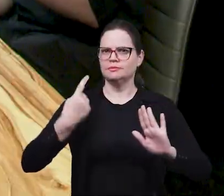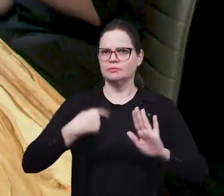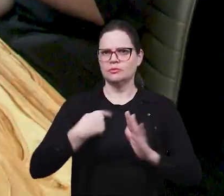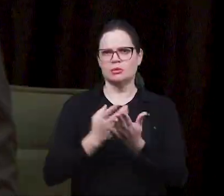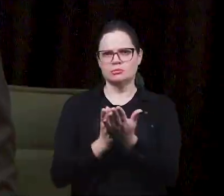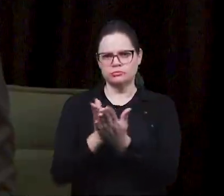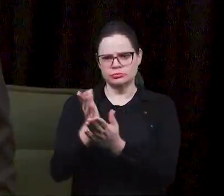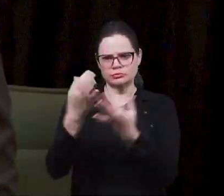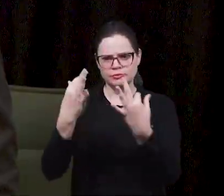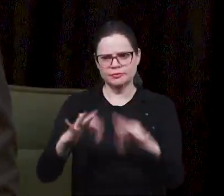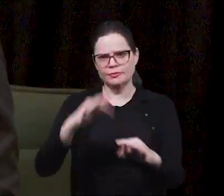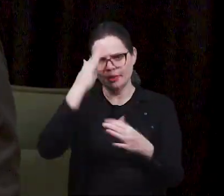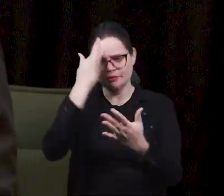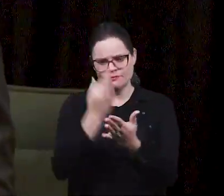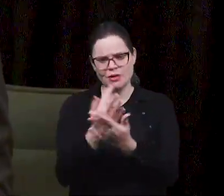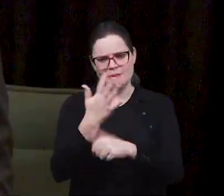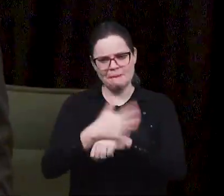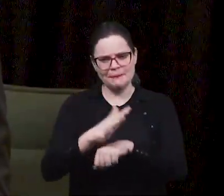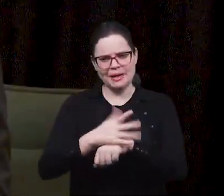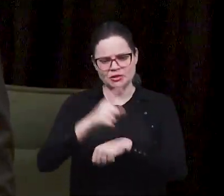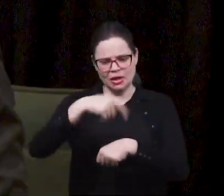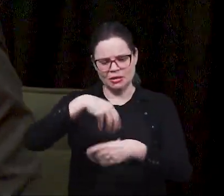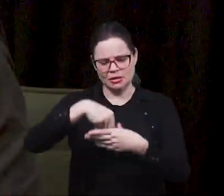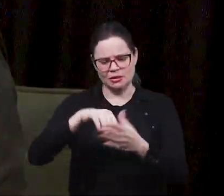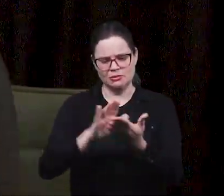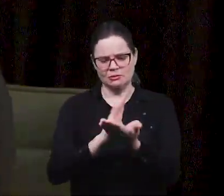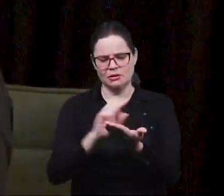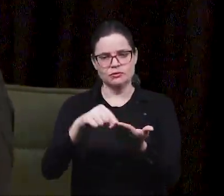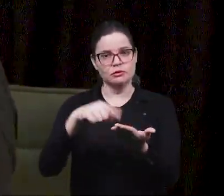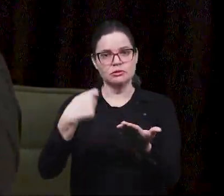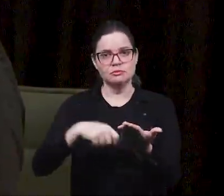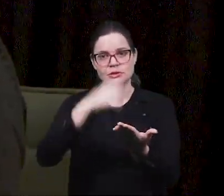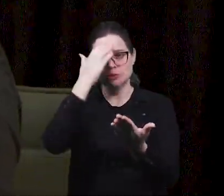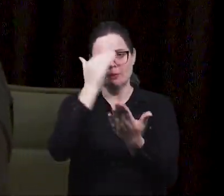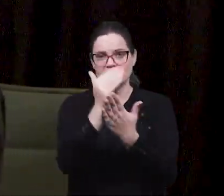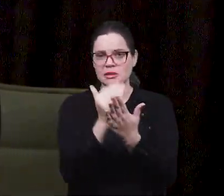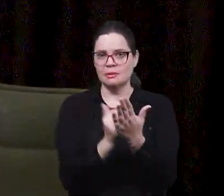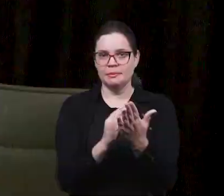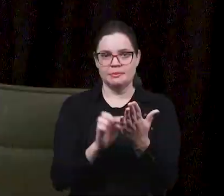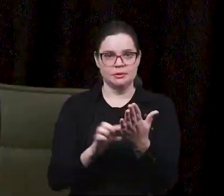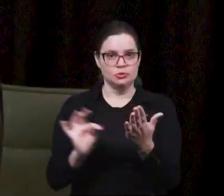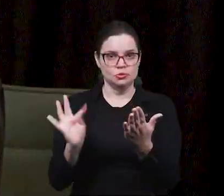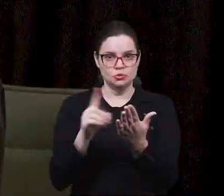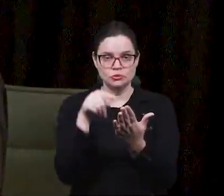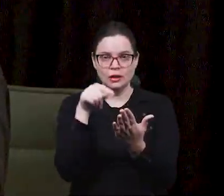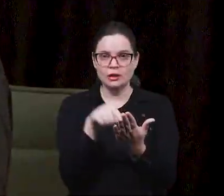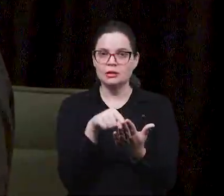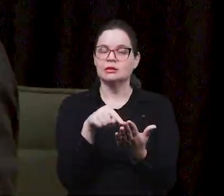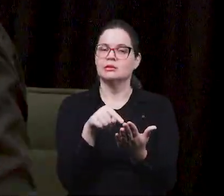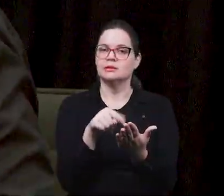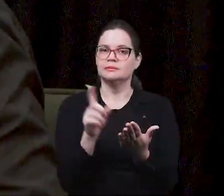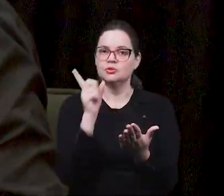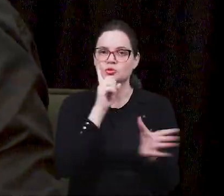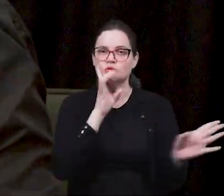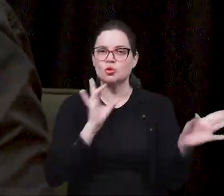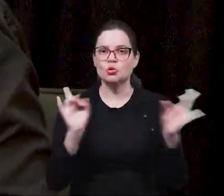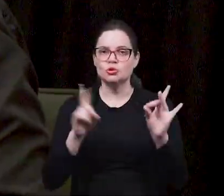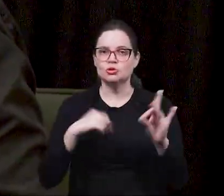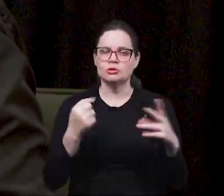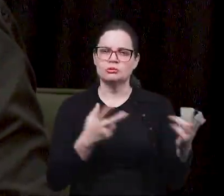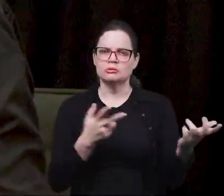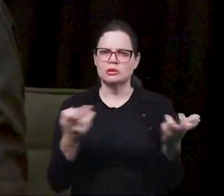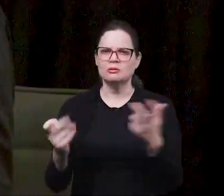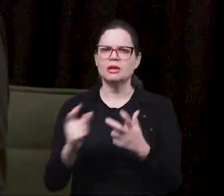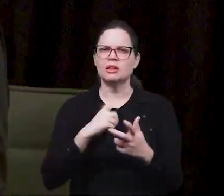ser a palavra do Senhor Jesus, a palavra que é a Bíblia. E cada dia que passa, nós podemos ver que existe um